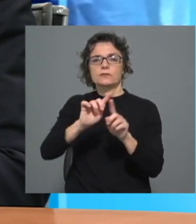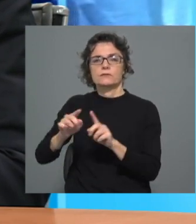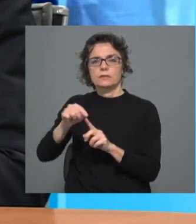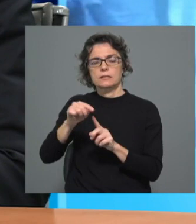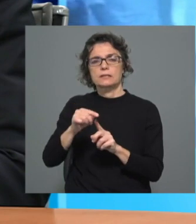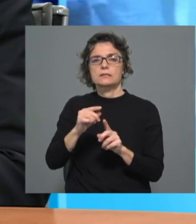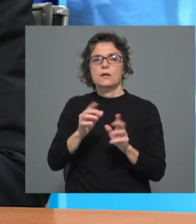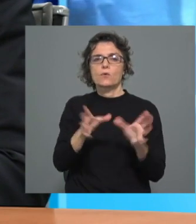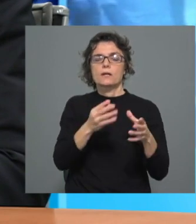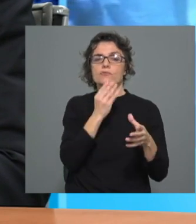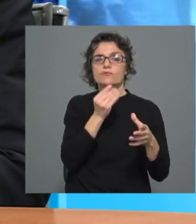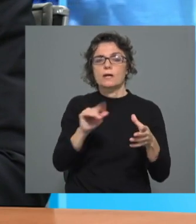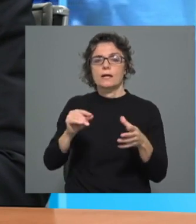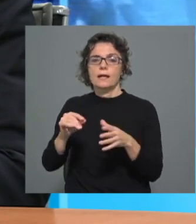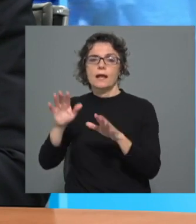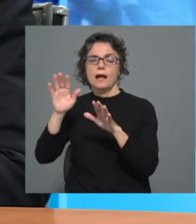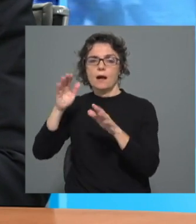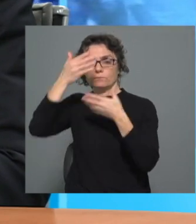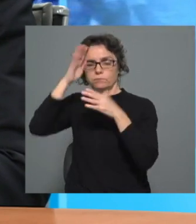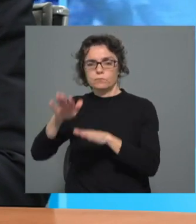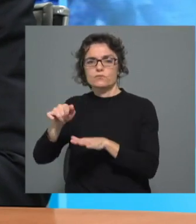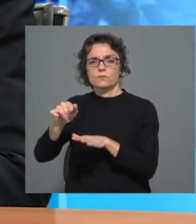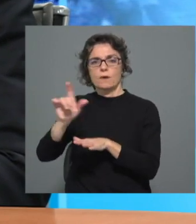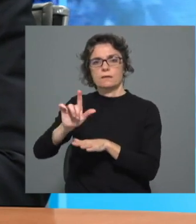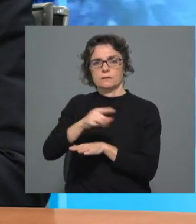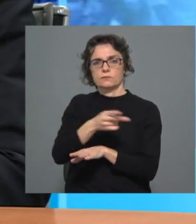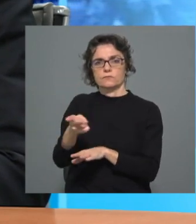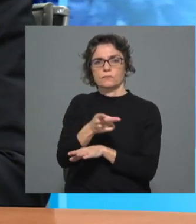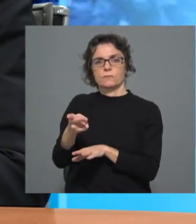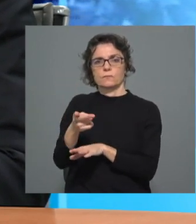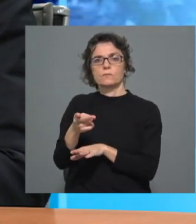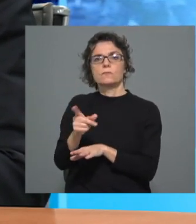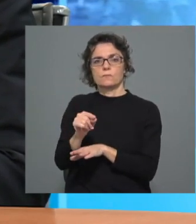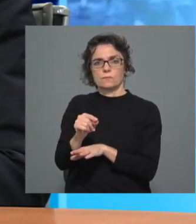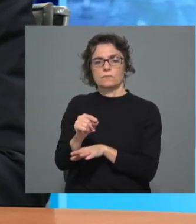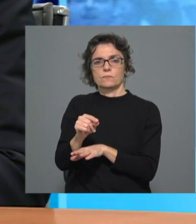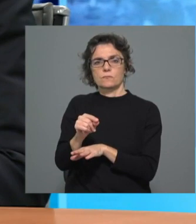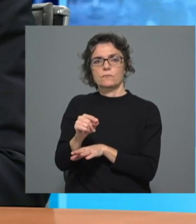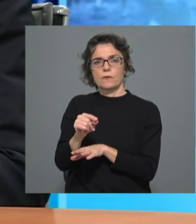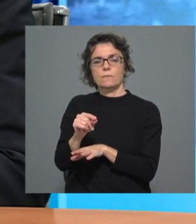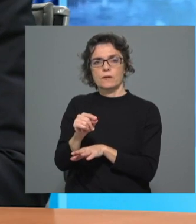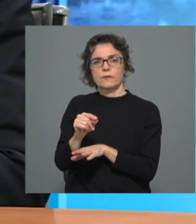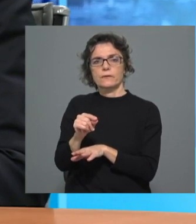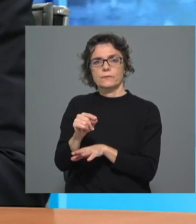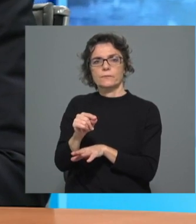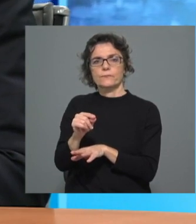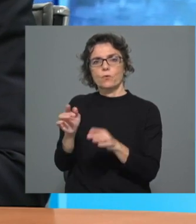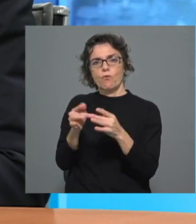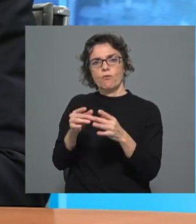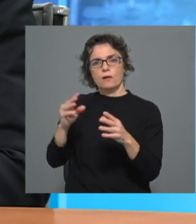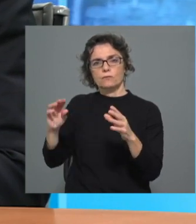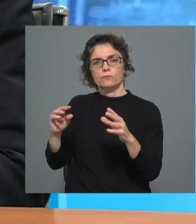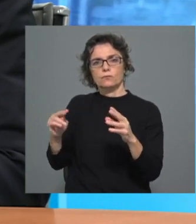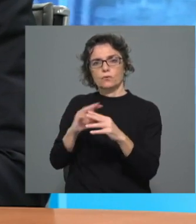muçulmana de Lisboa, que aproximaram-se da direção das jornadas a mostrarem